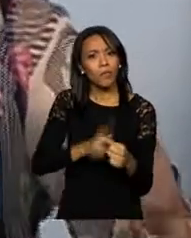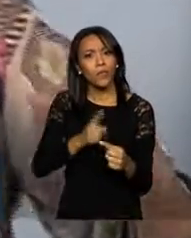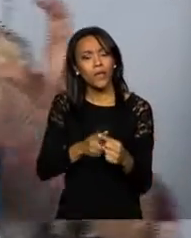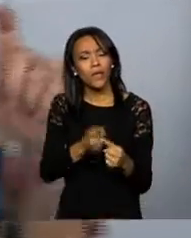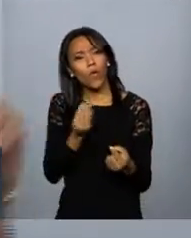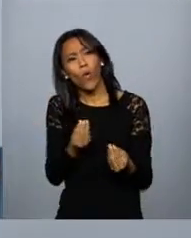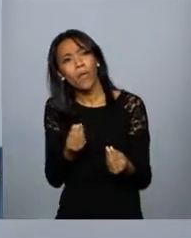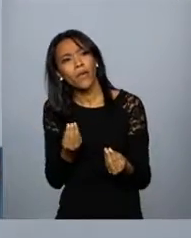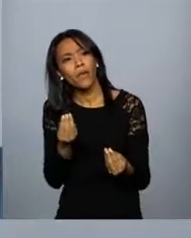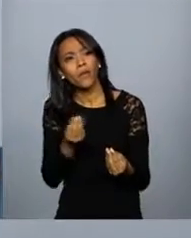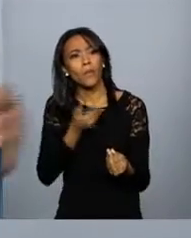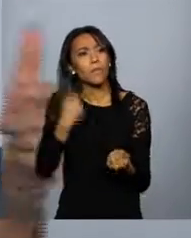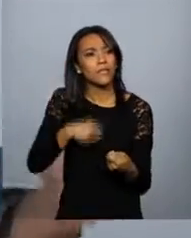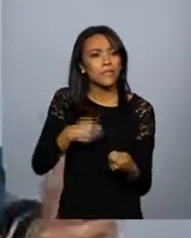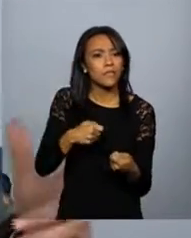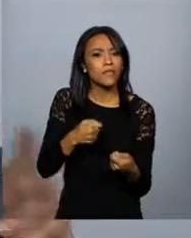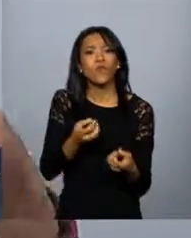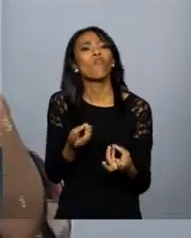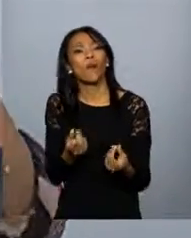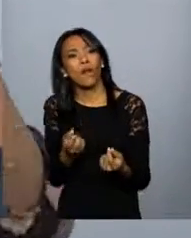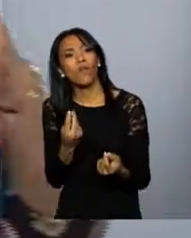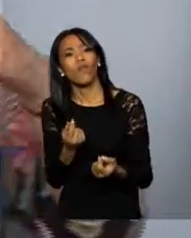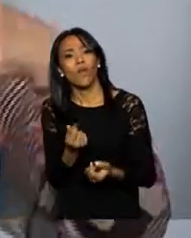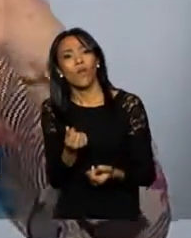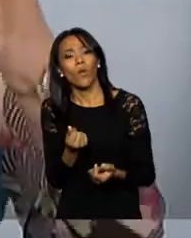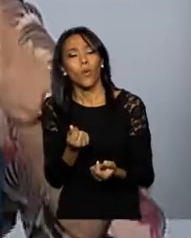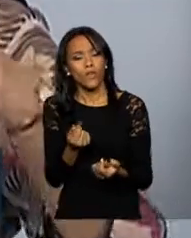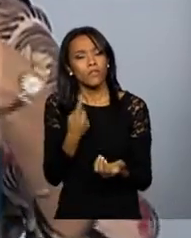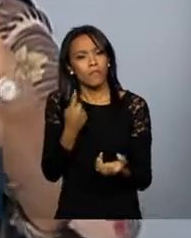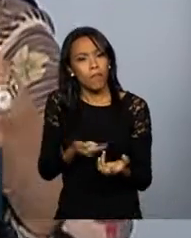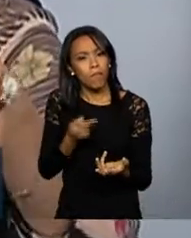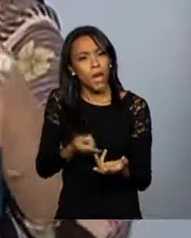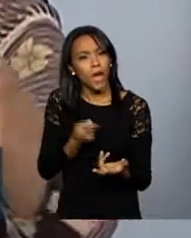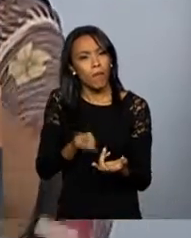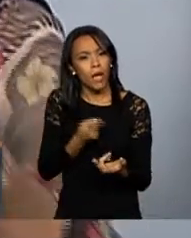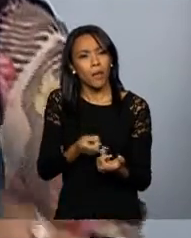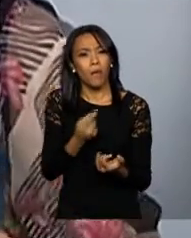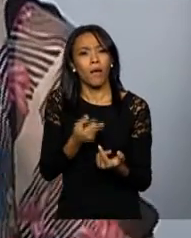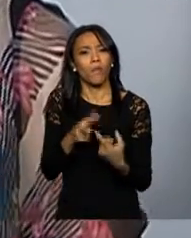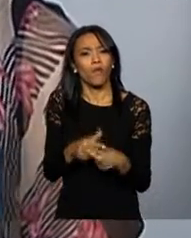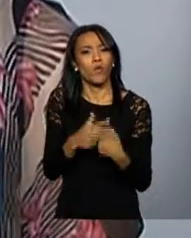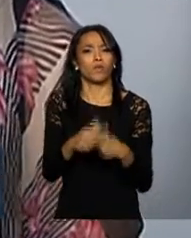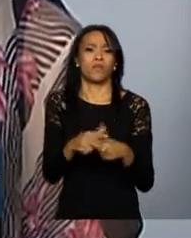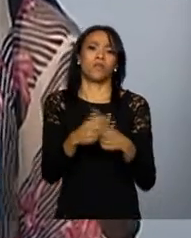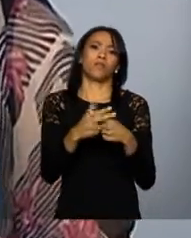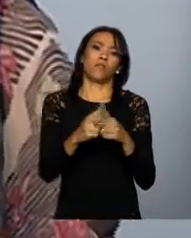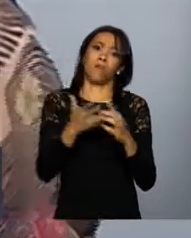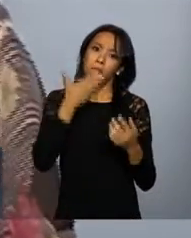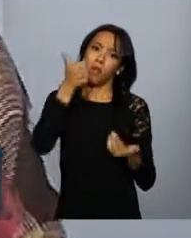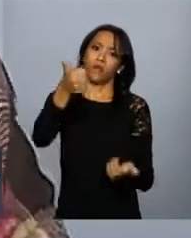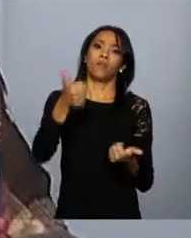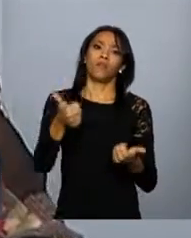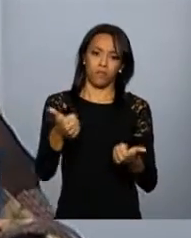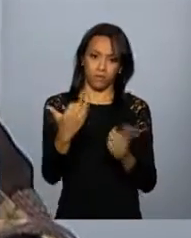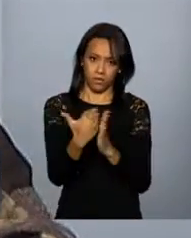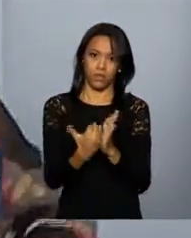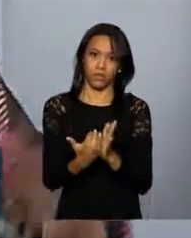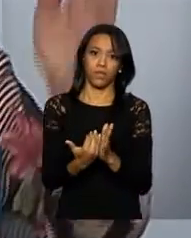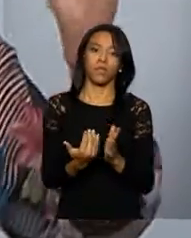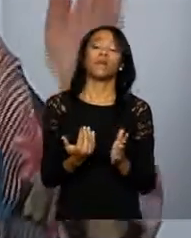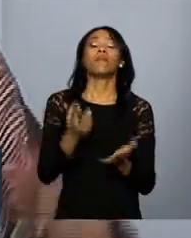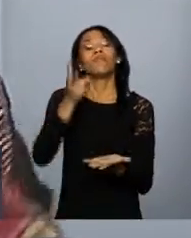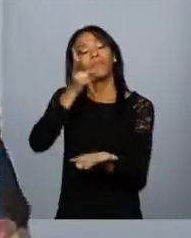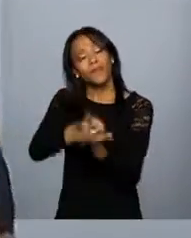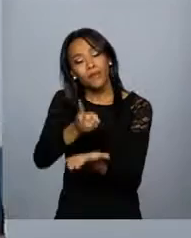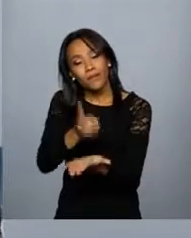é? O que que precisa? Qual é o valor? E aí você vai melhorando, vai fazendo cada vez melhor. Da mesma